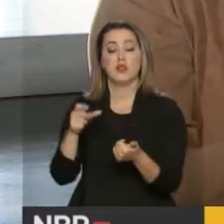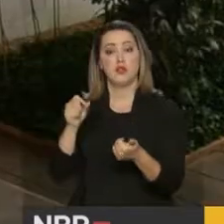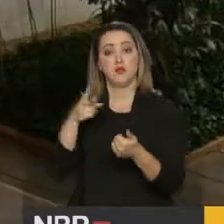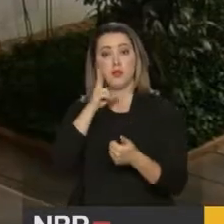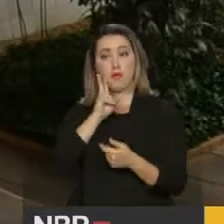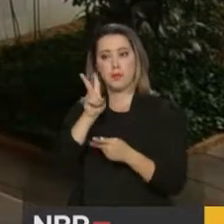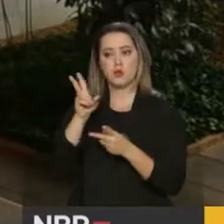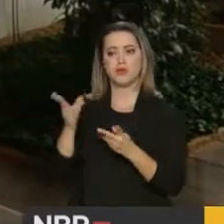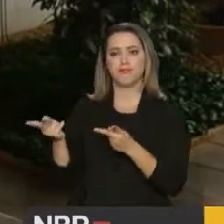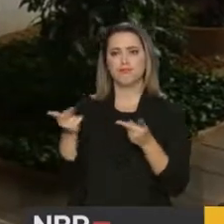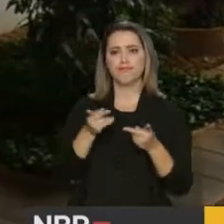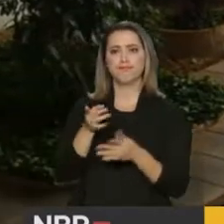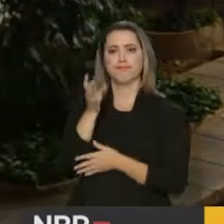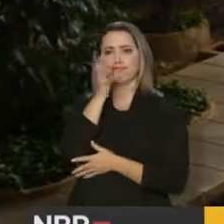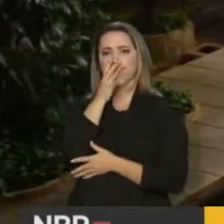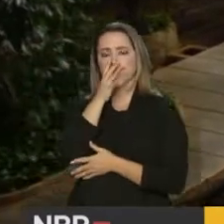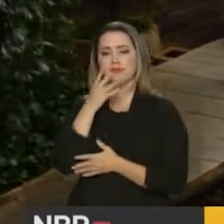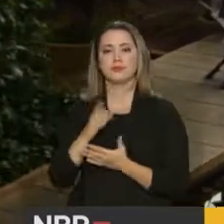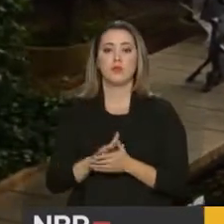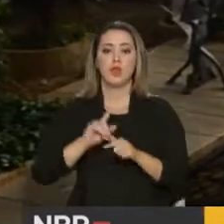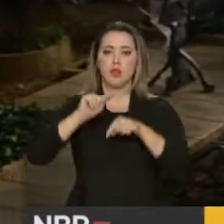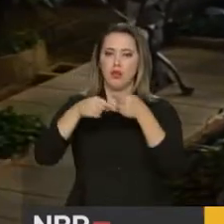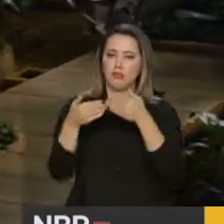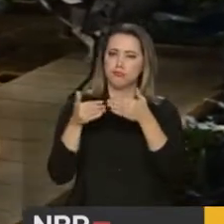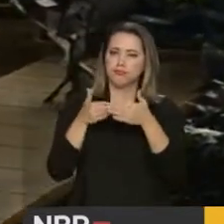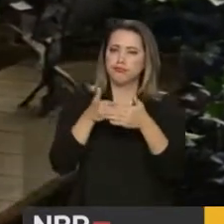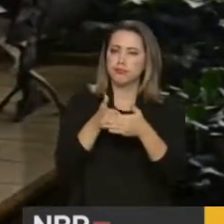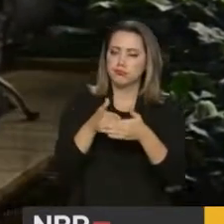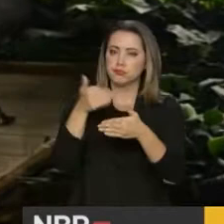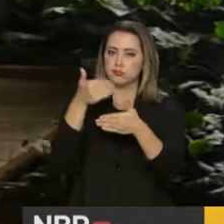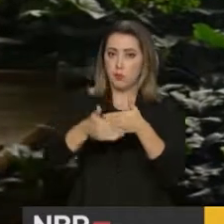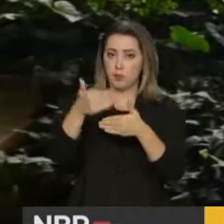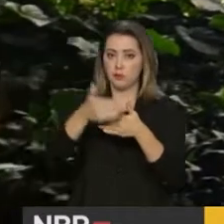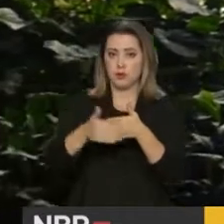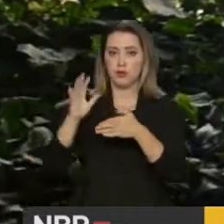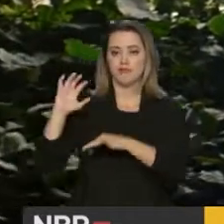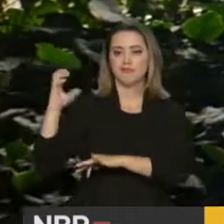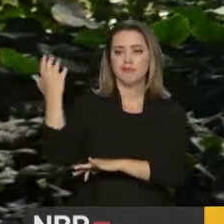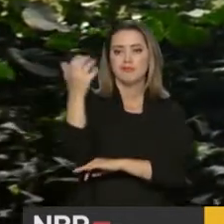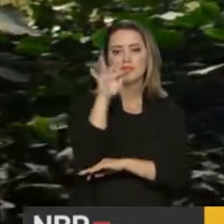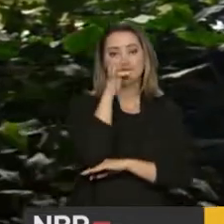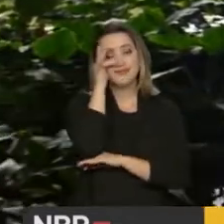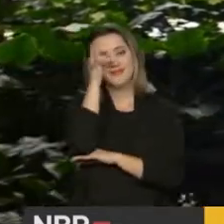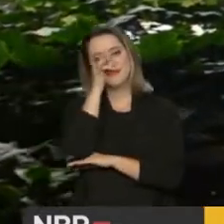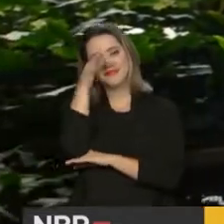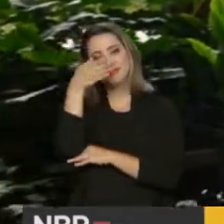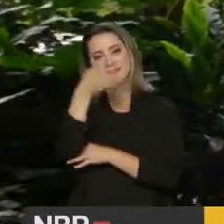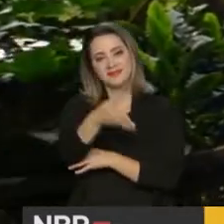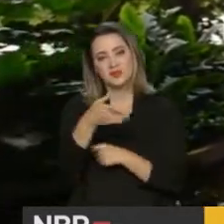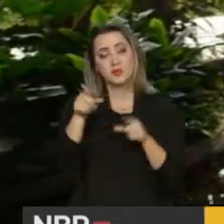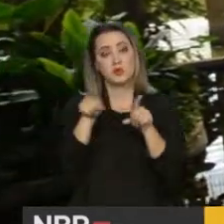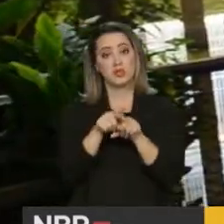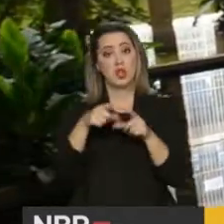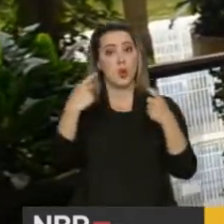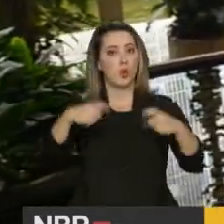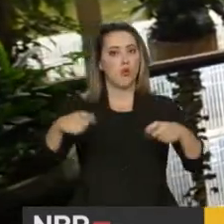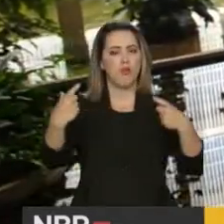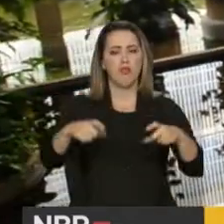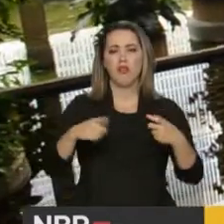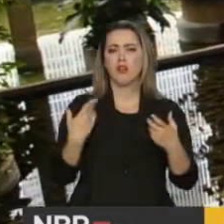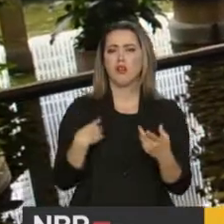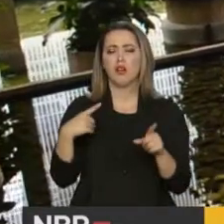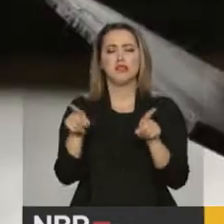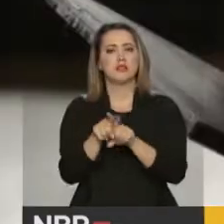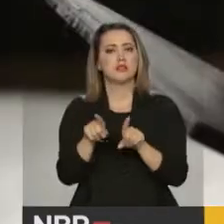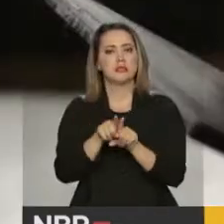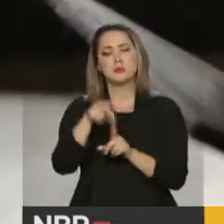para o visitante. Ao fundo do térreo, nós temos o jardim aquático do Burle Marx. É um jardim que também remete